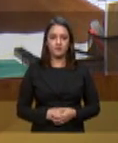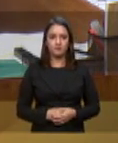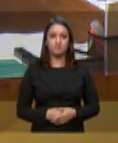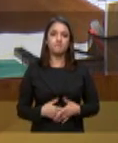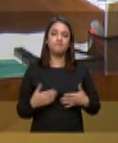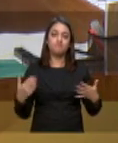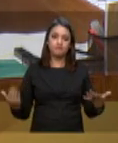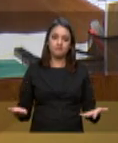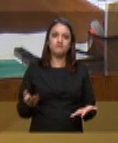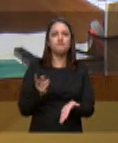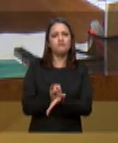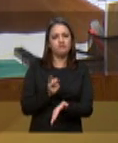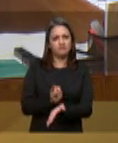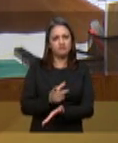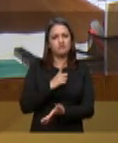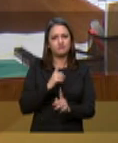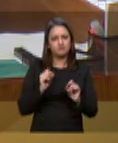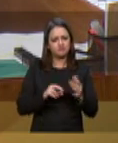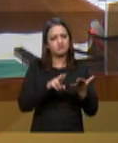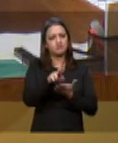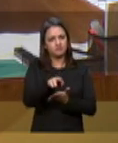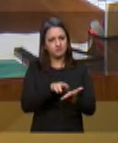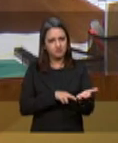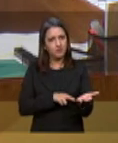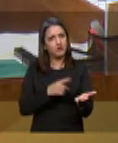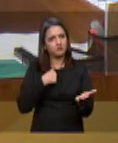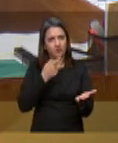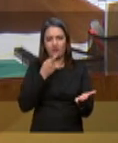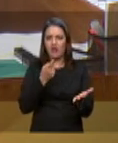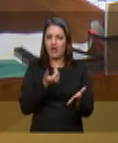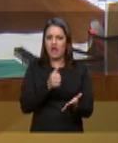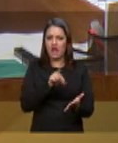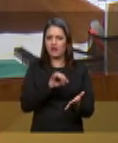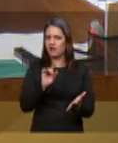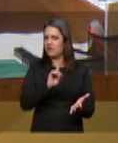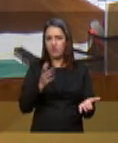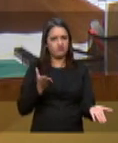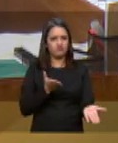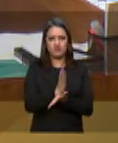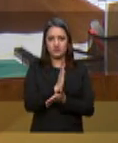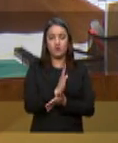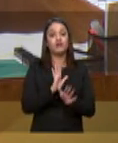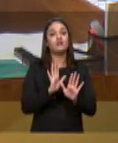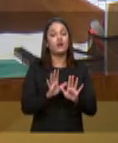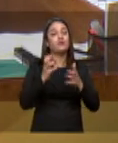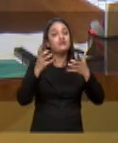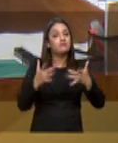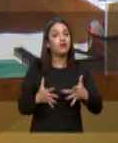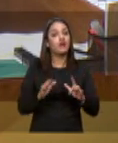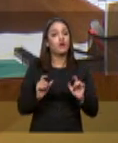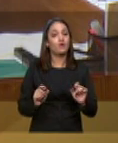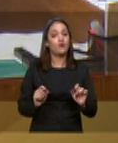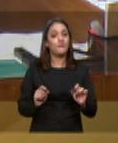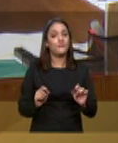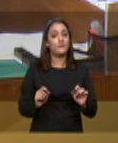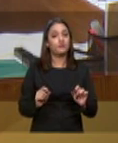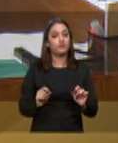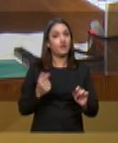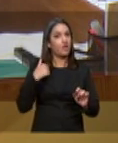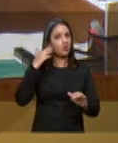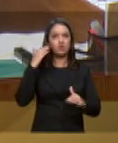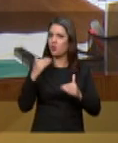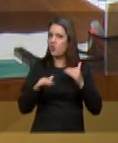Portudo, embora conclua com o relator pela improcedência desta ação direta, deixo claro que não subscrevo o